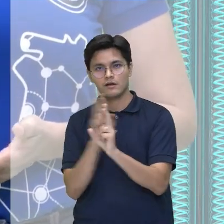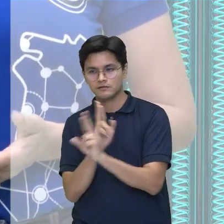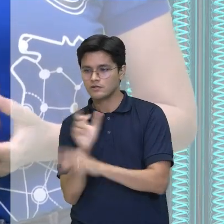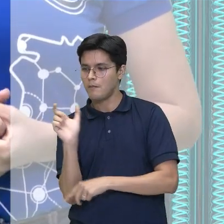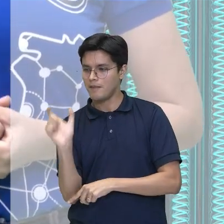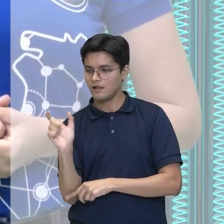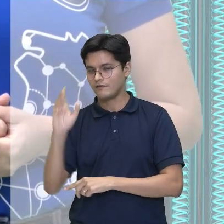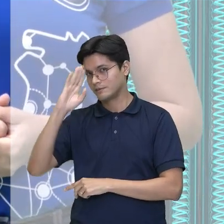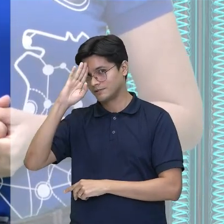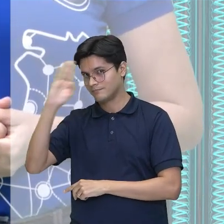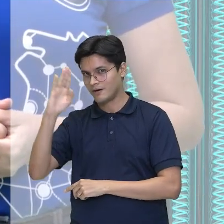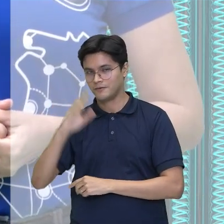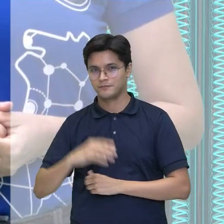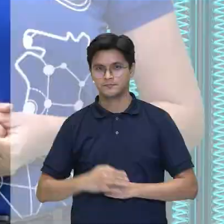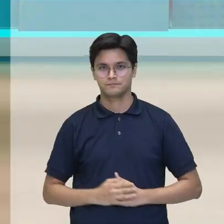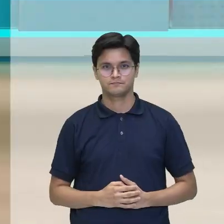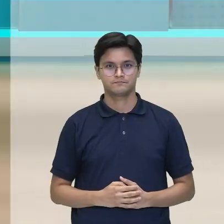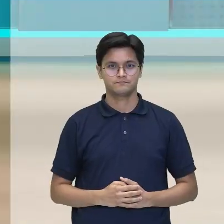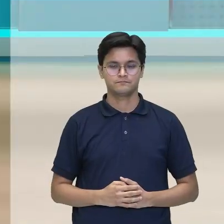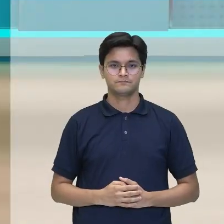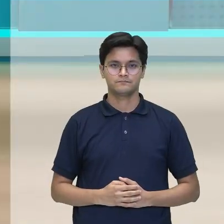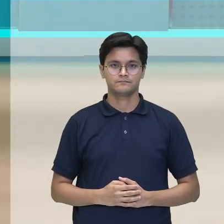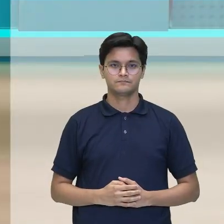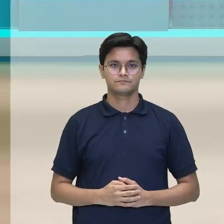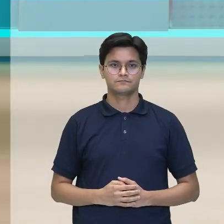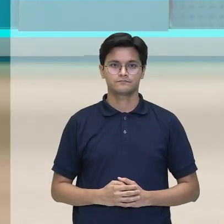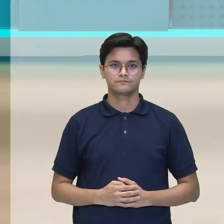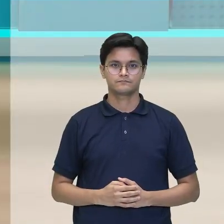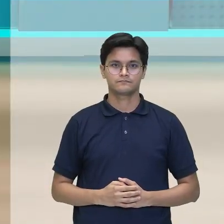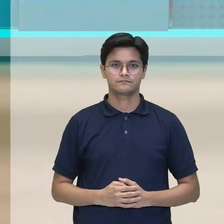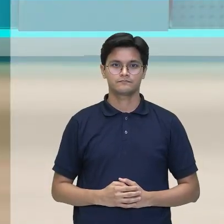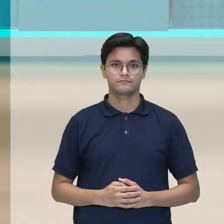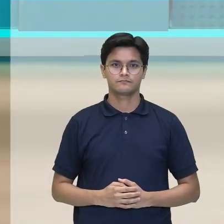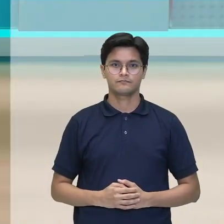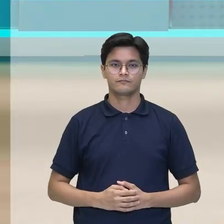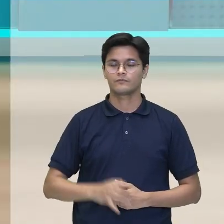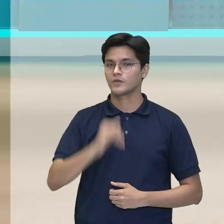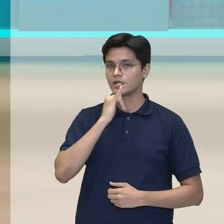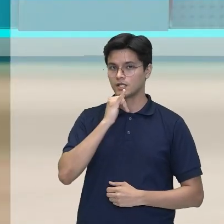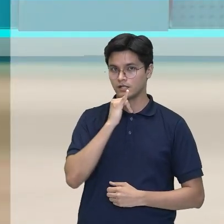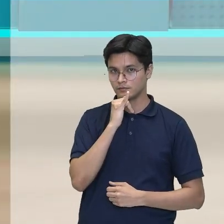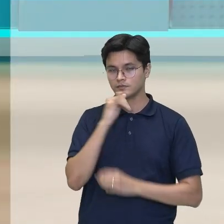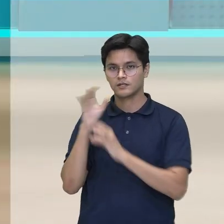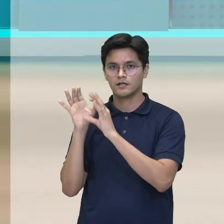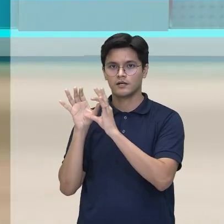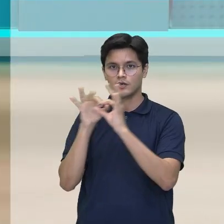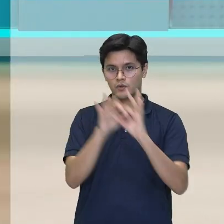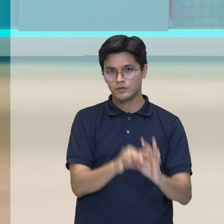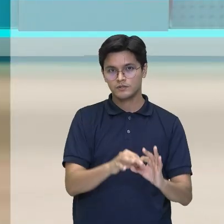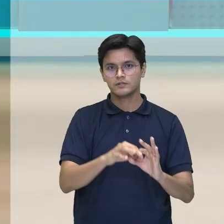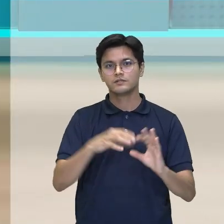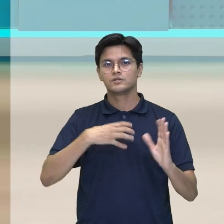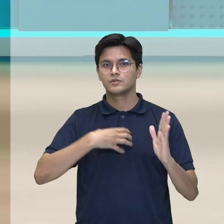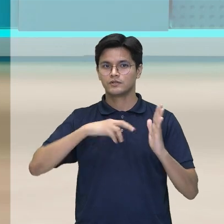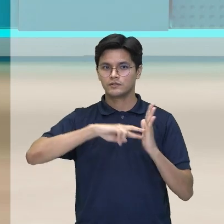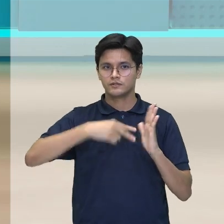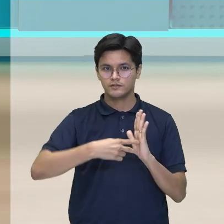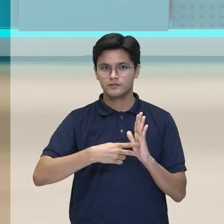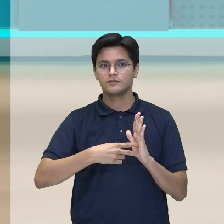principal. Acompanhe. Para exemplificar o contexto semântico, temos a palavra